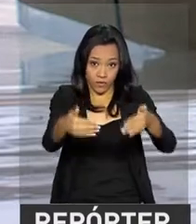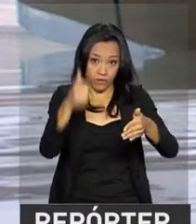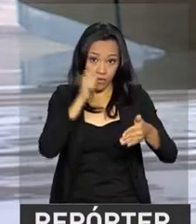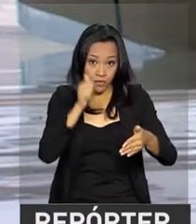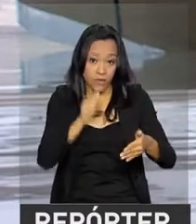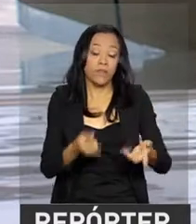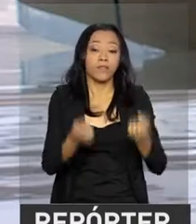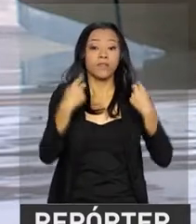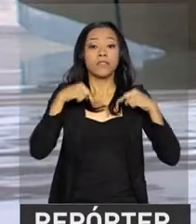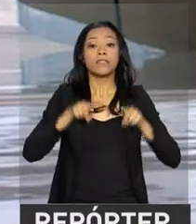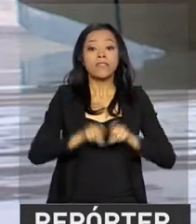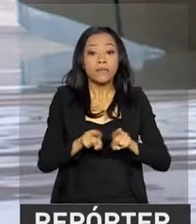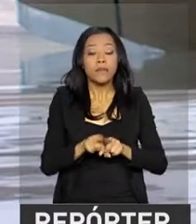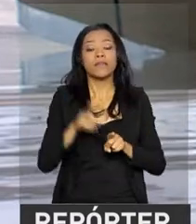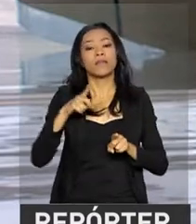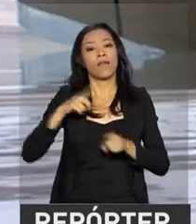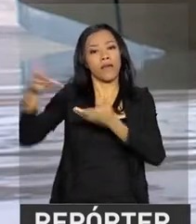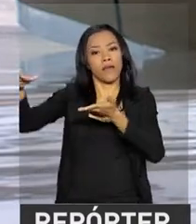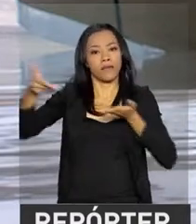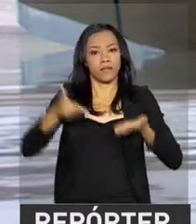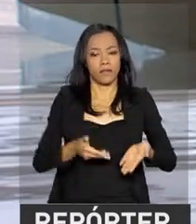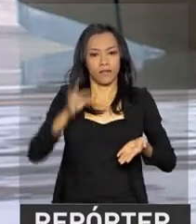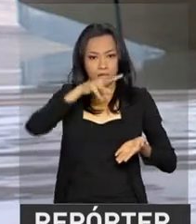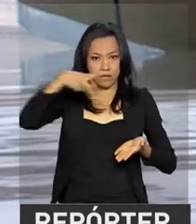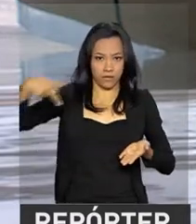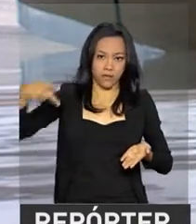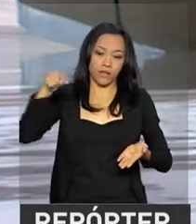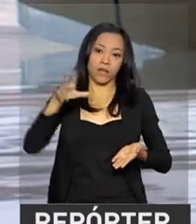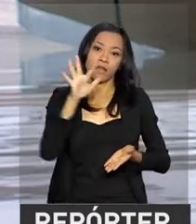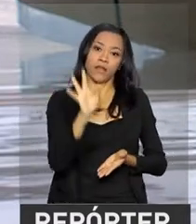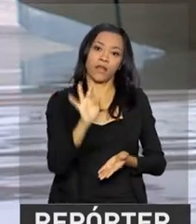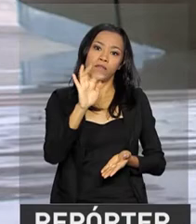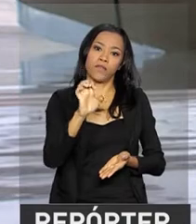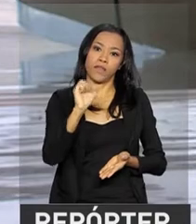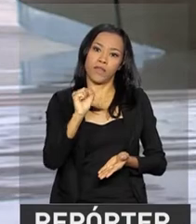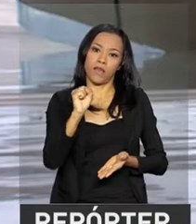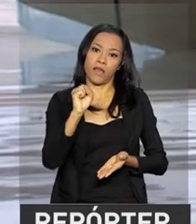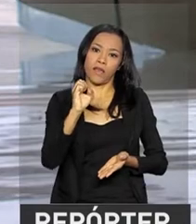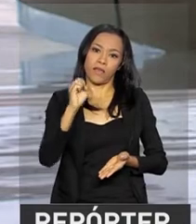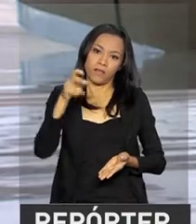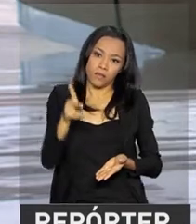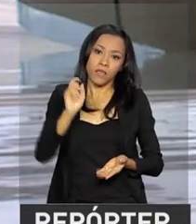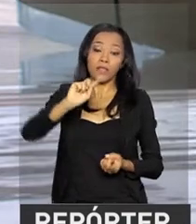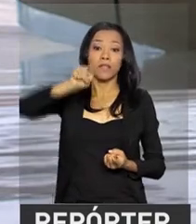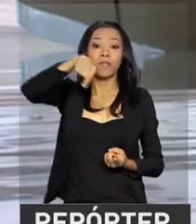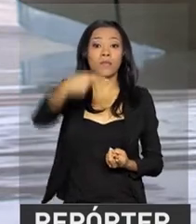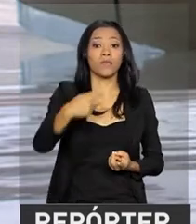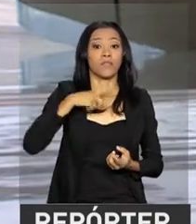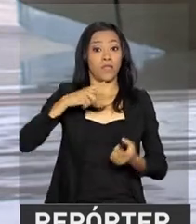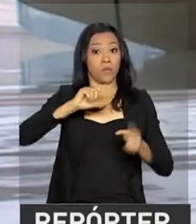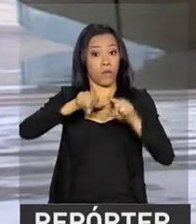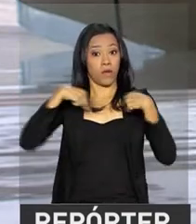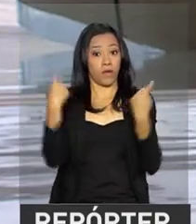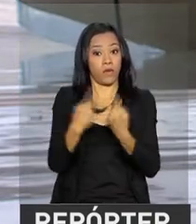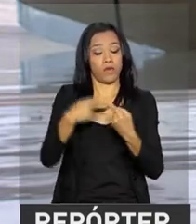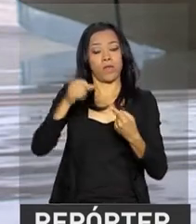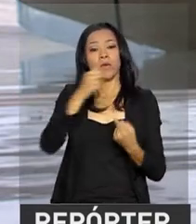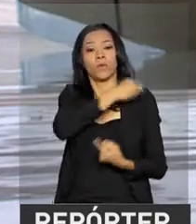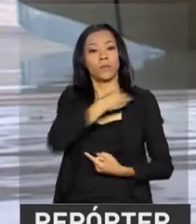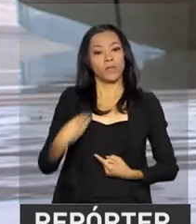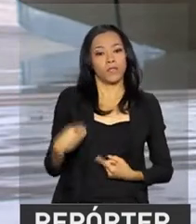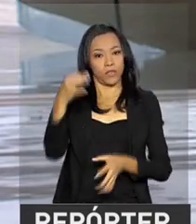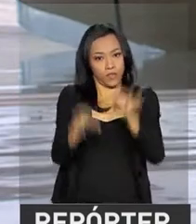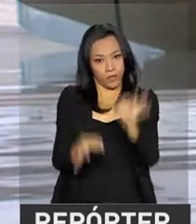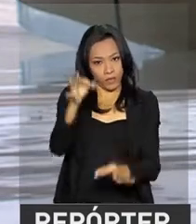recebe a ainda o presidente da Fiesp, Paulo Scaff, e em seguida tem reunião com o ministro da Justiça, Torquato